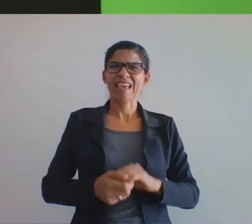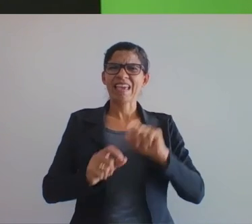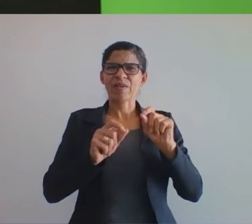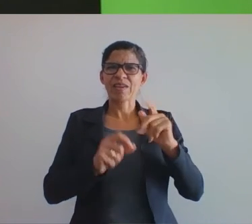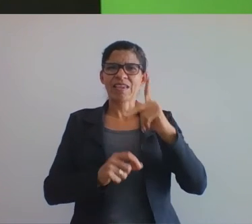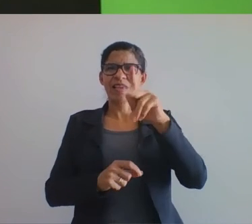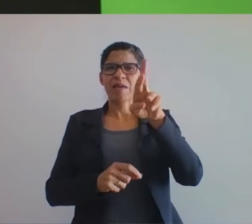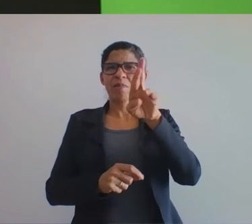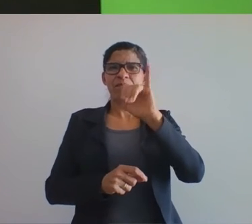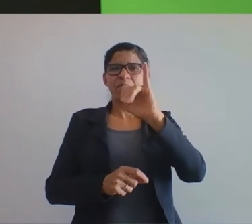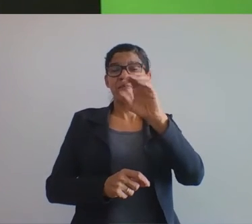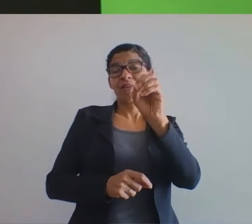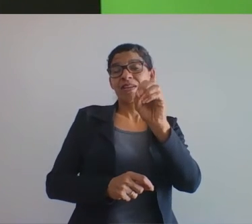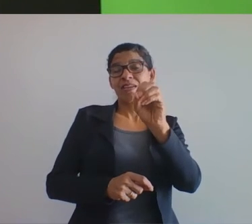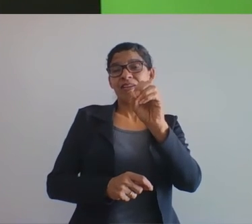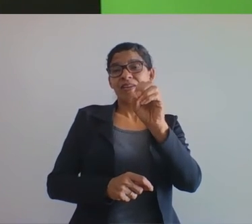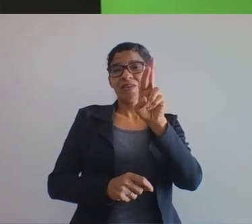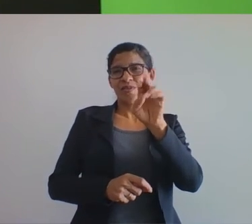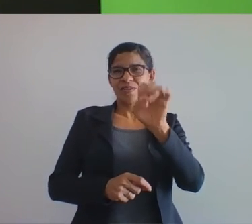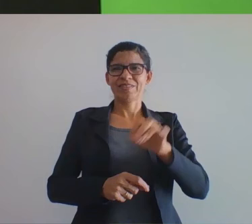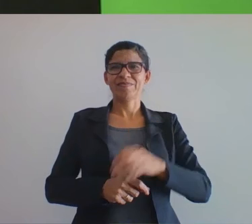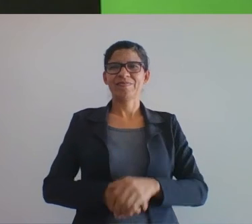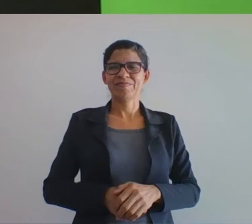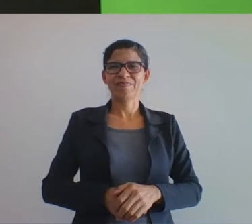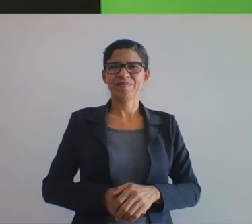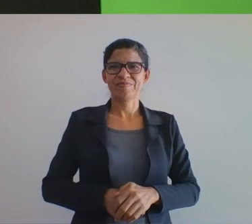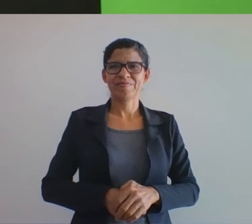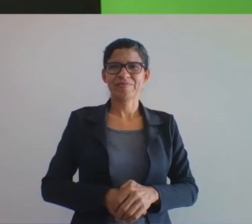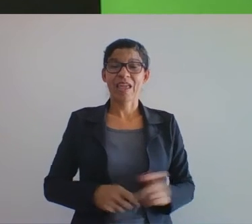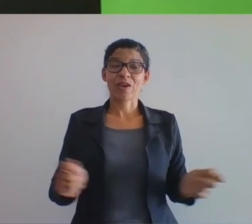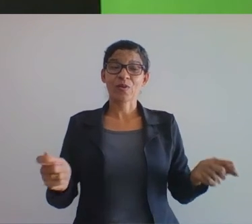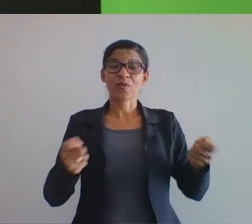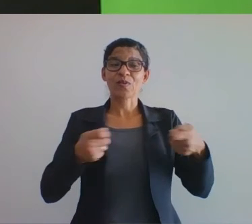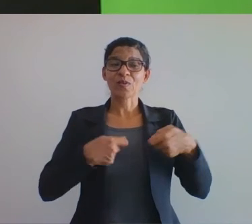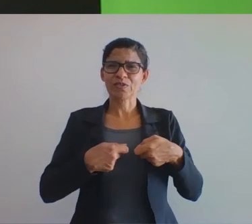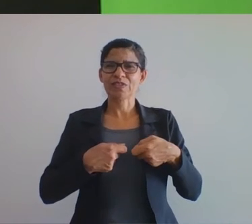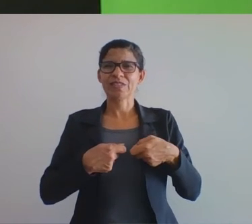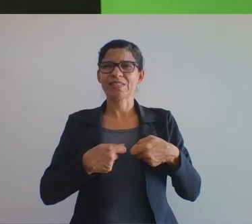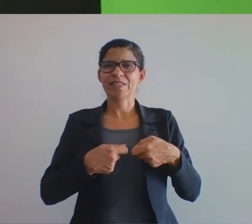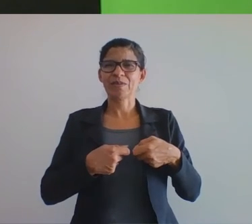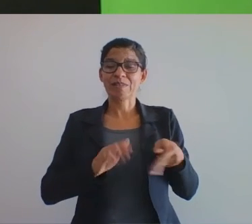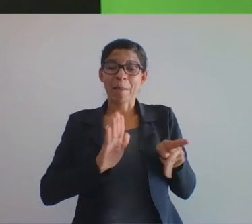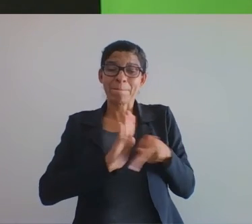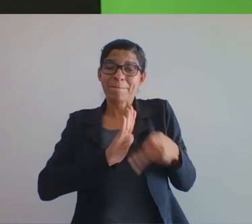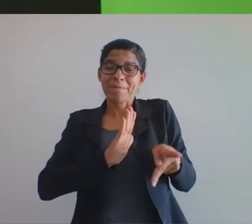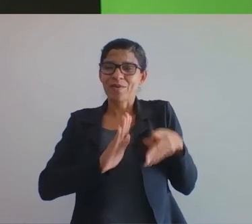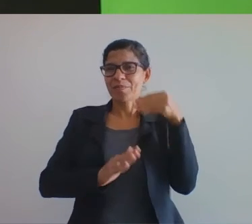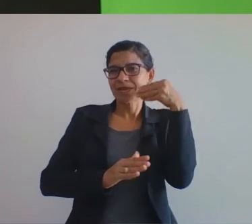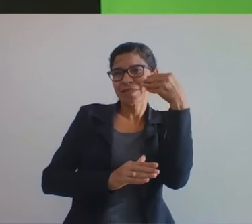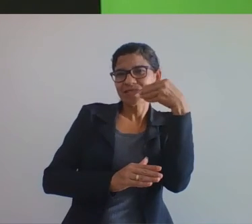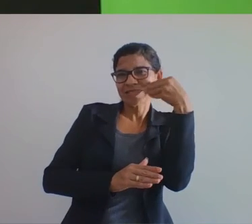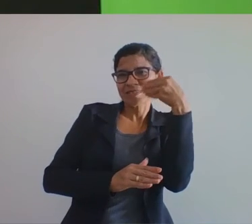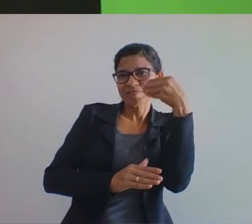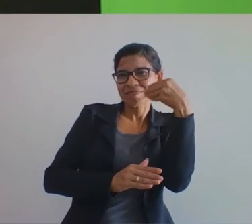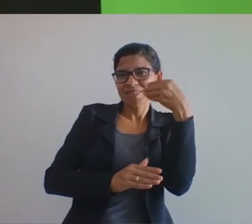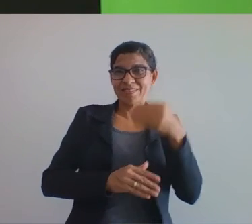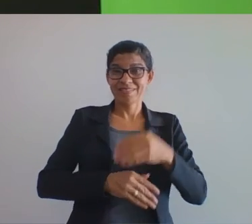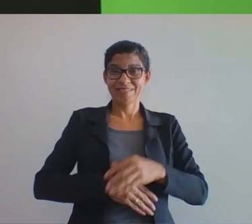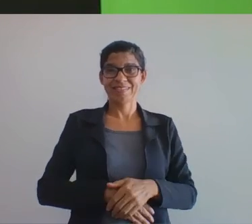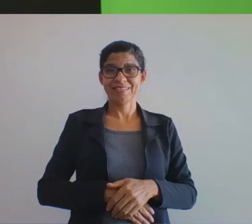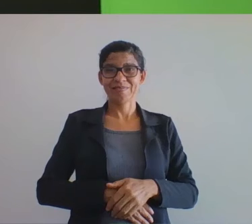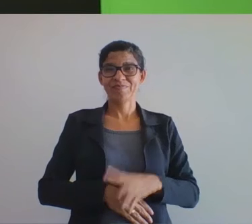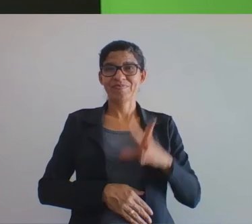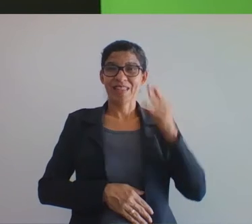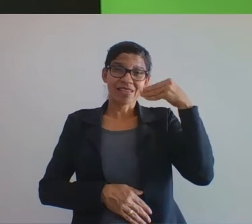priori. Essa sendo condição da própria experiência. A